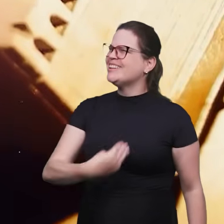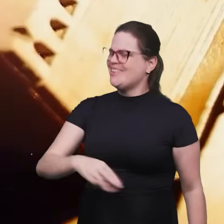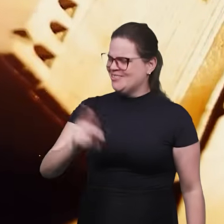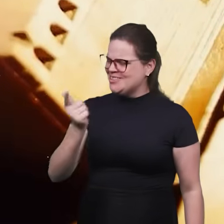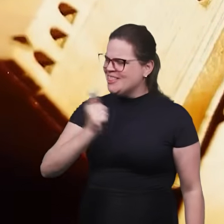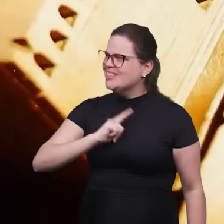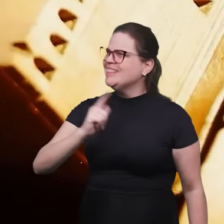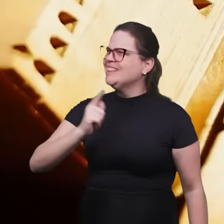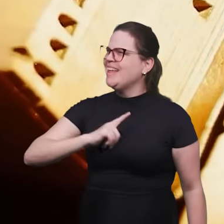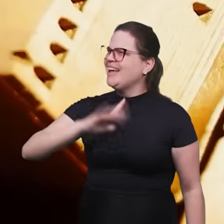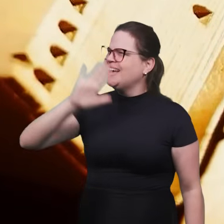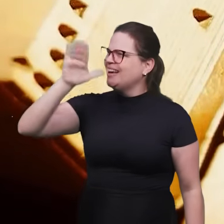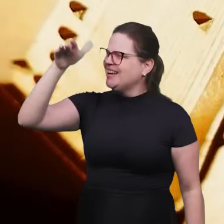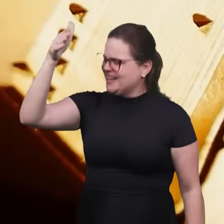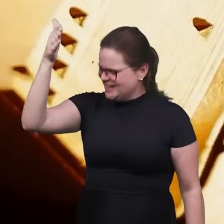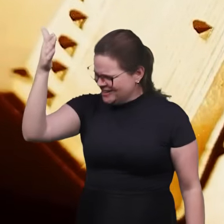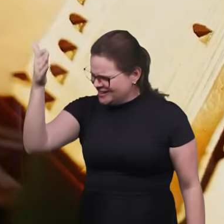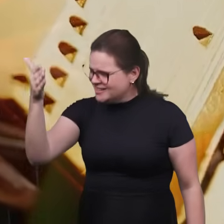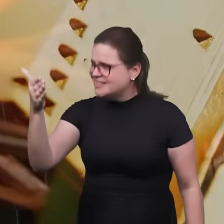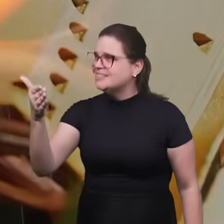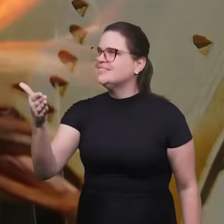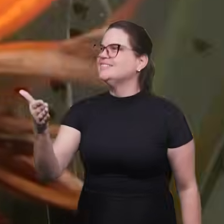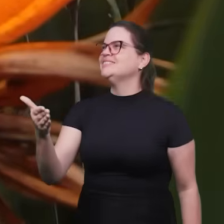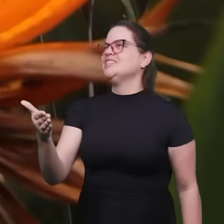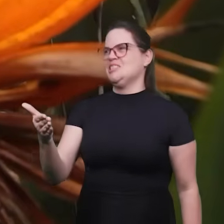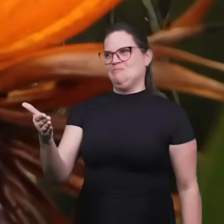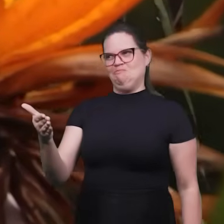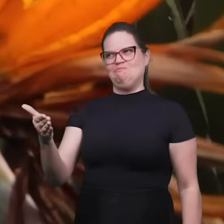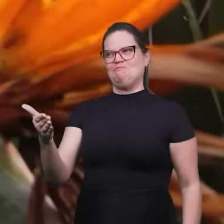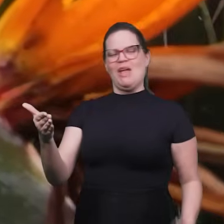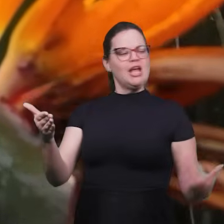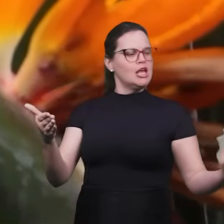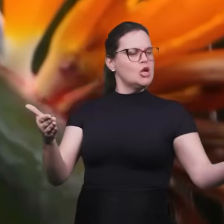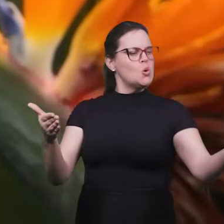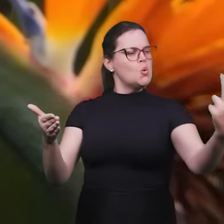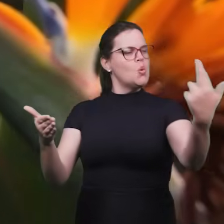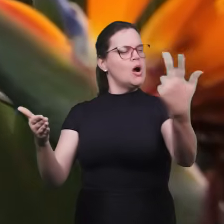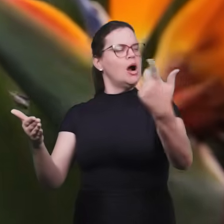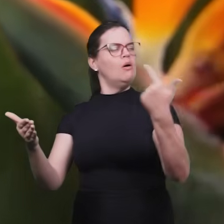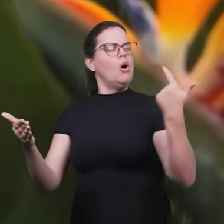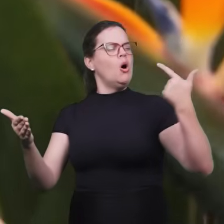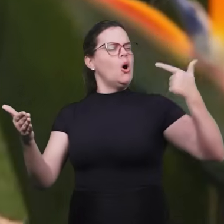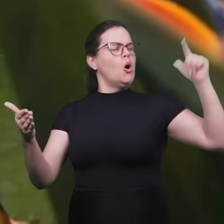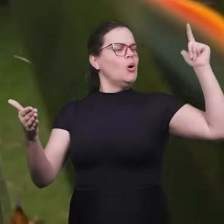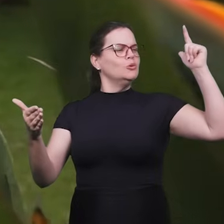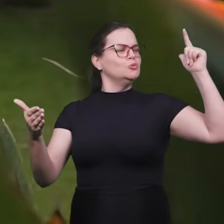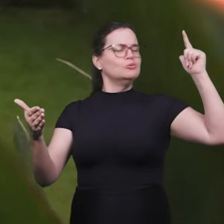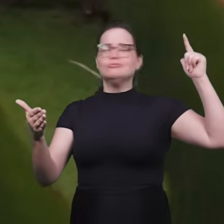Aos teus servos que